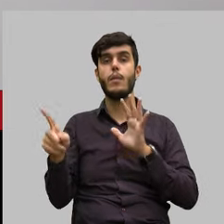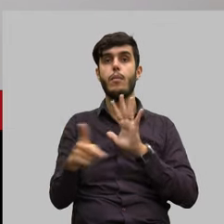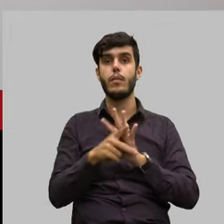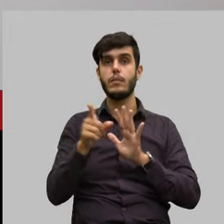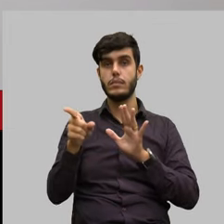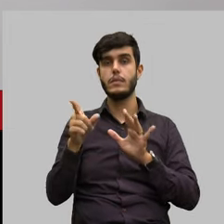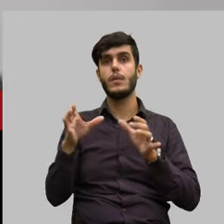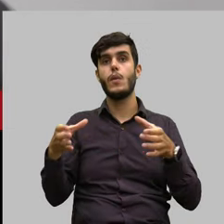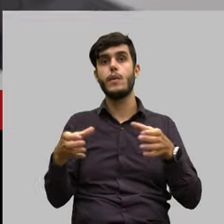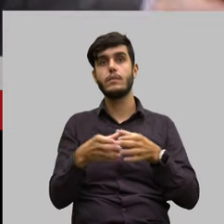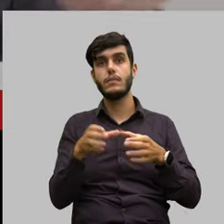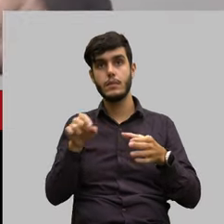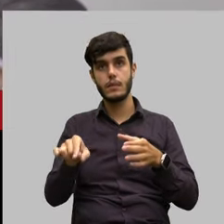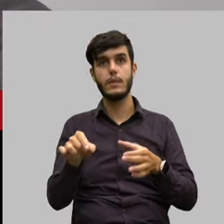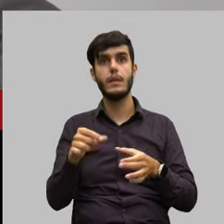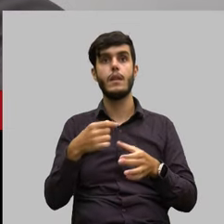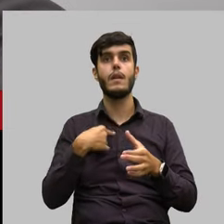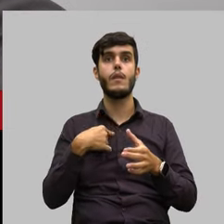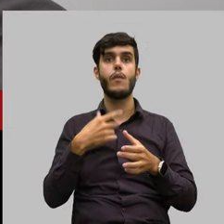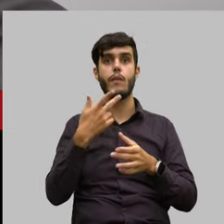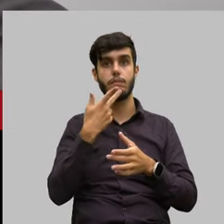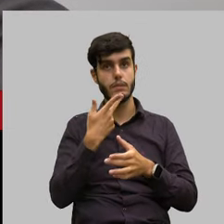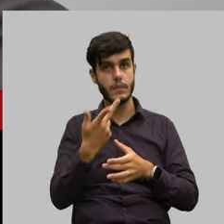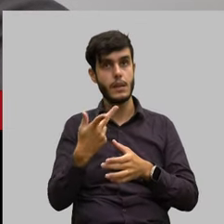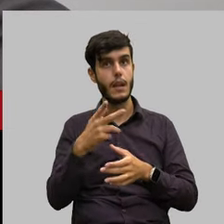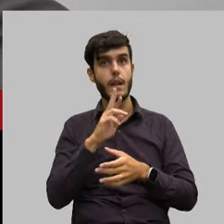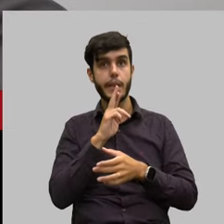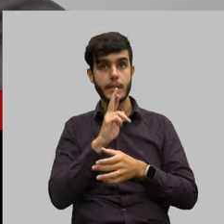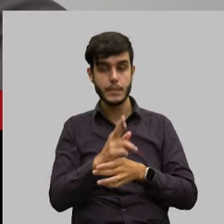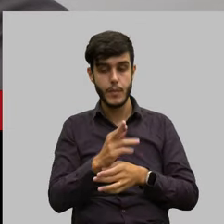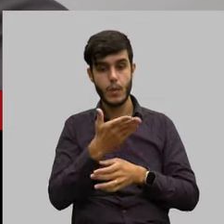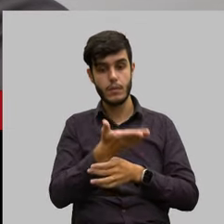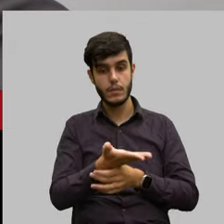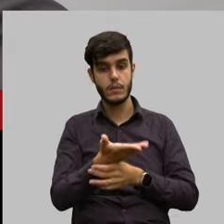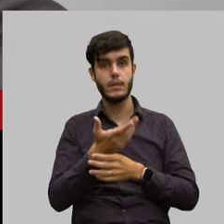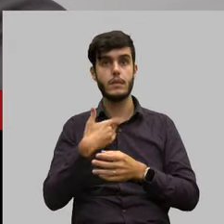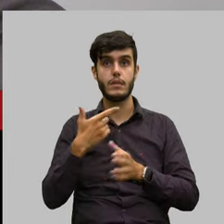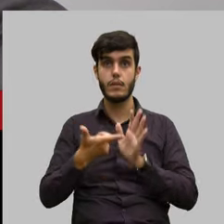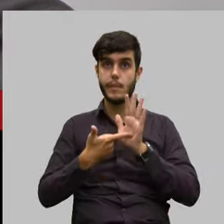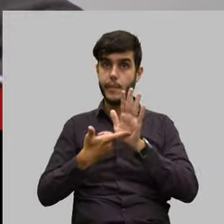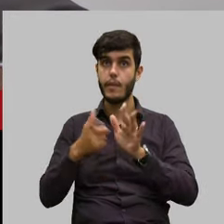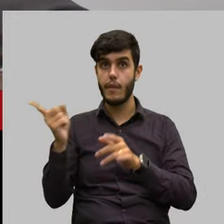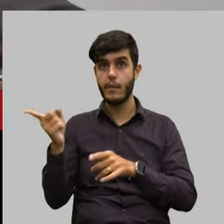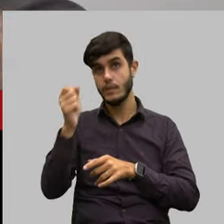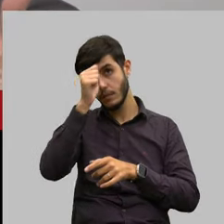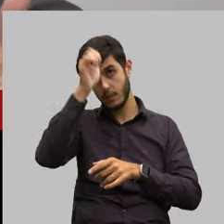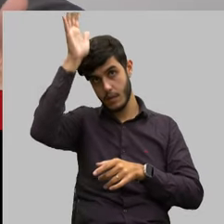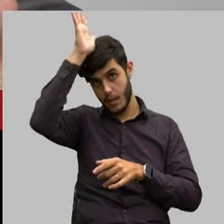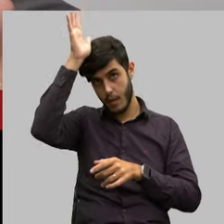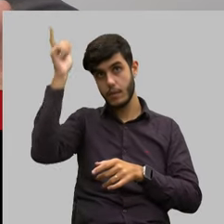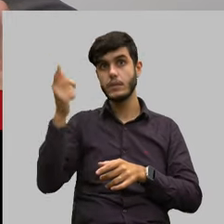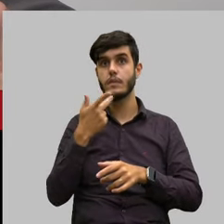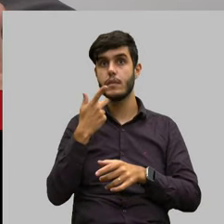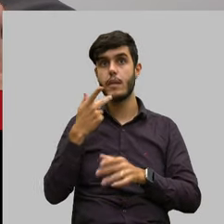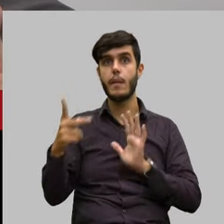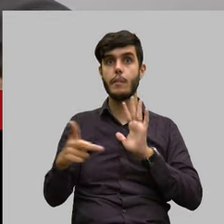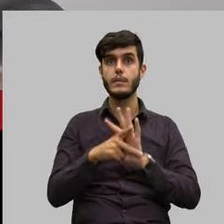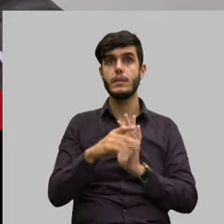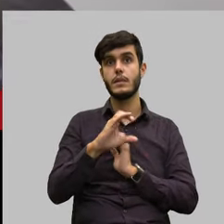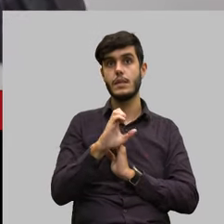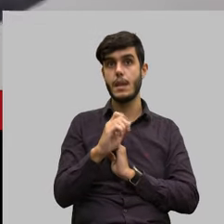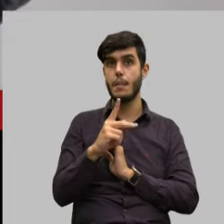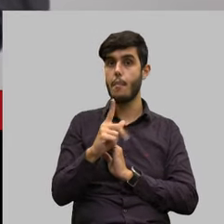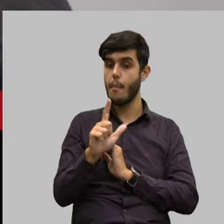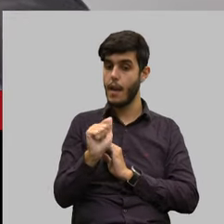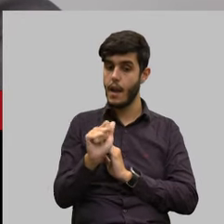segurança pública e eu vou exibir a resposta da senhora para que o comandante agora também não desvie e fala que é da cag que a